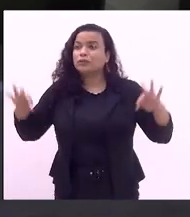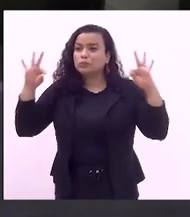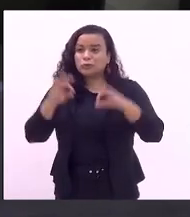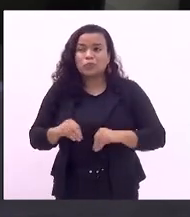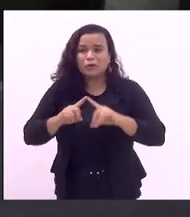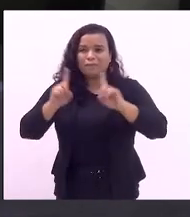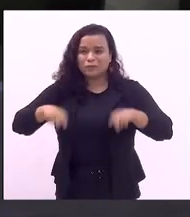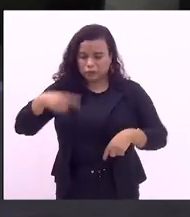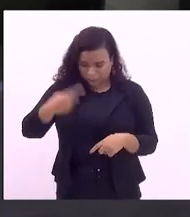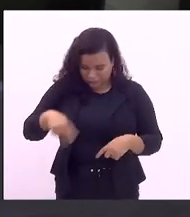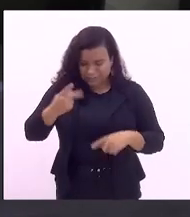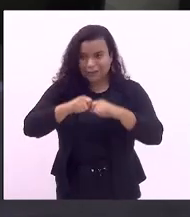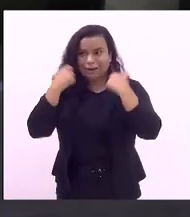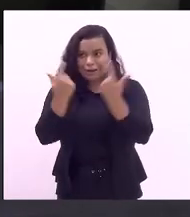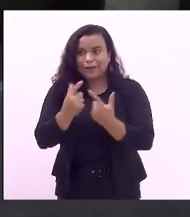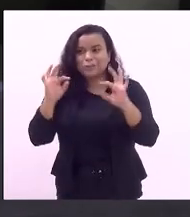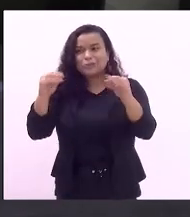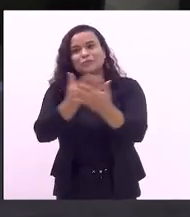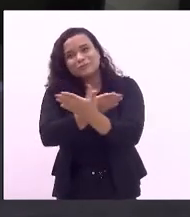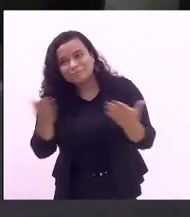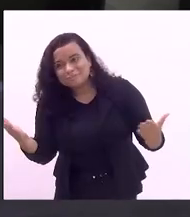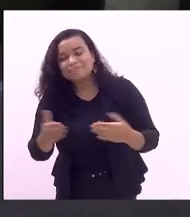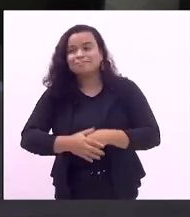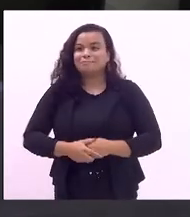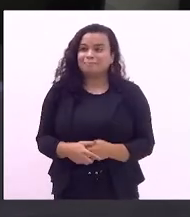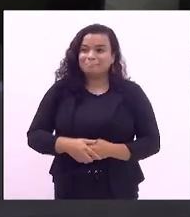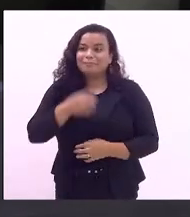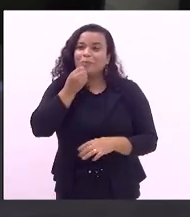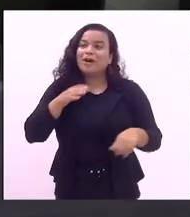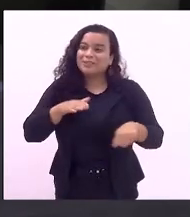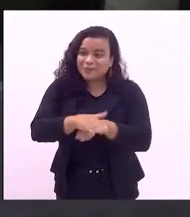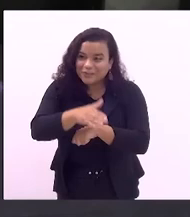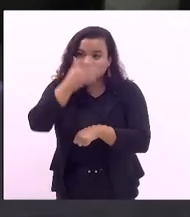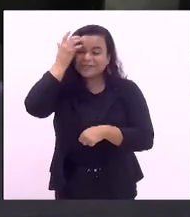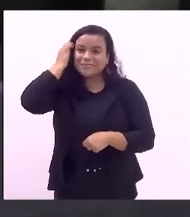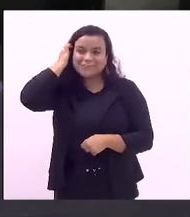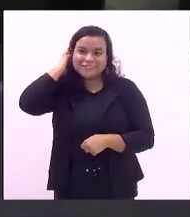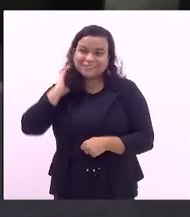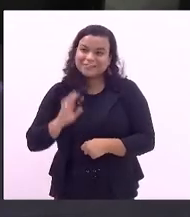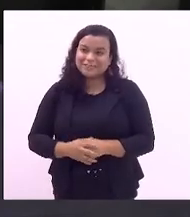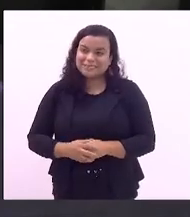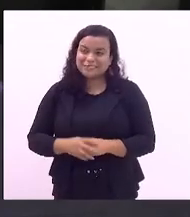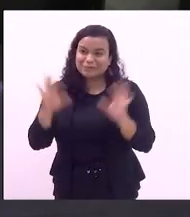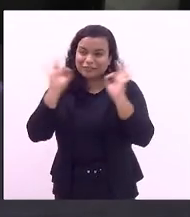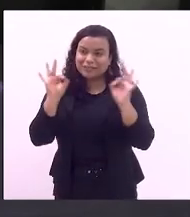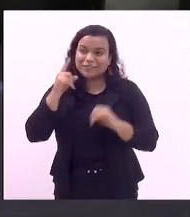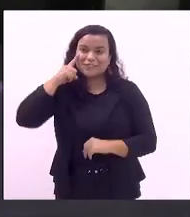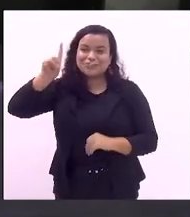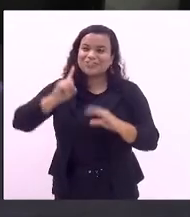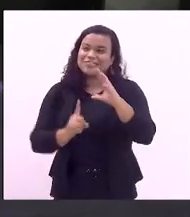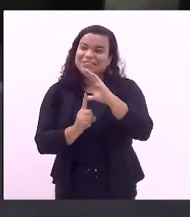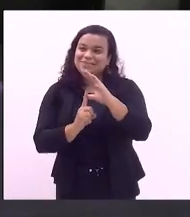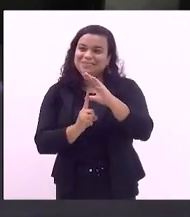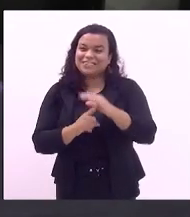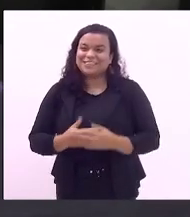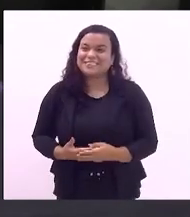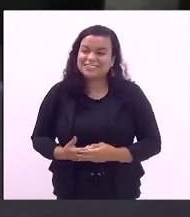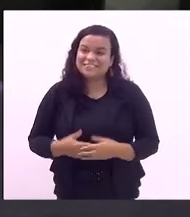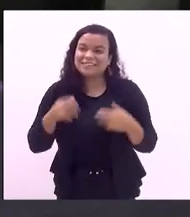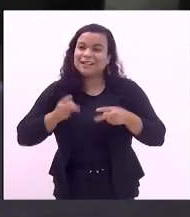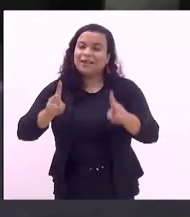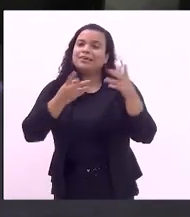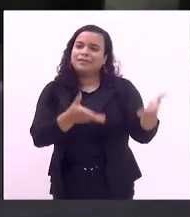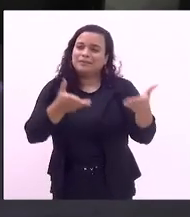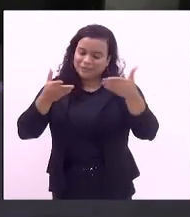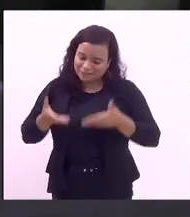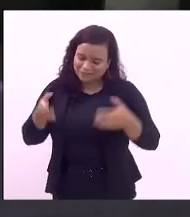servidores desta casa a todos vocês uma boa noite feliz dia do Capelão e seja sempre